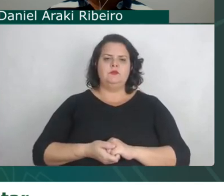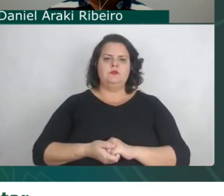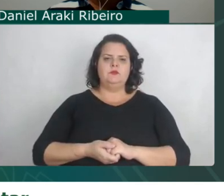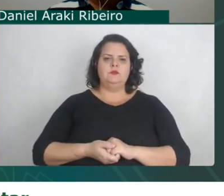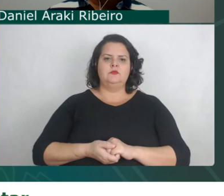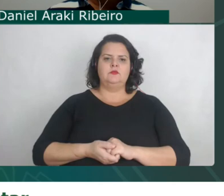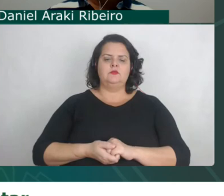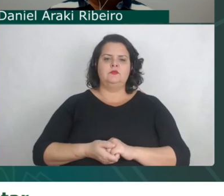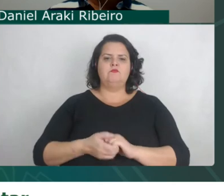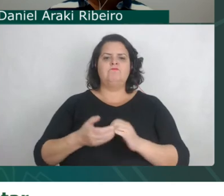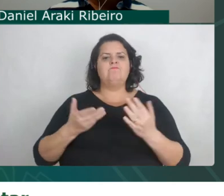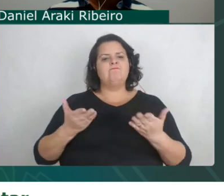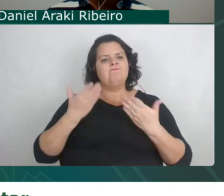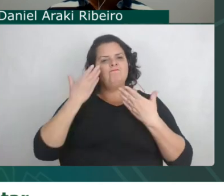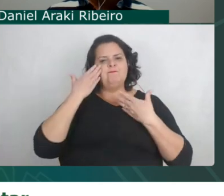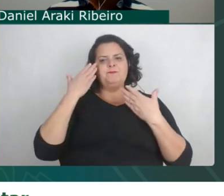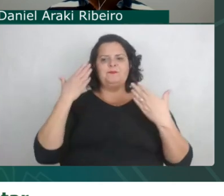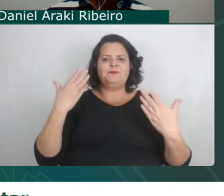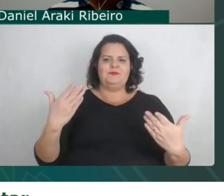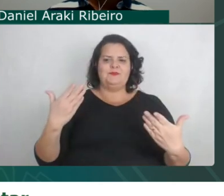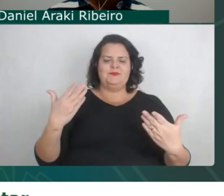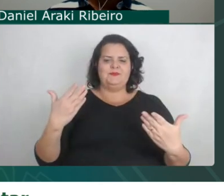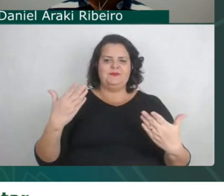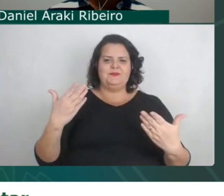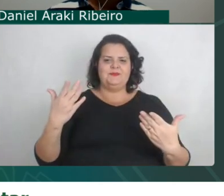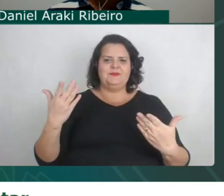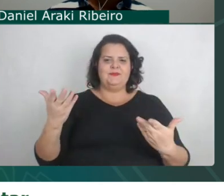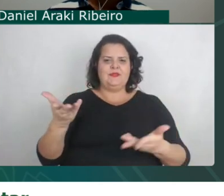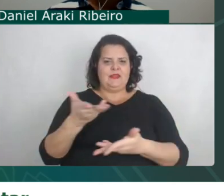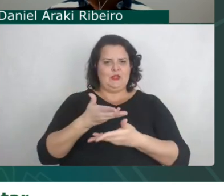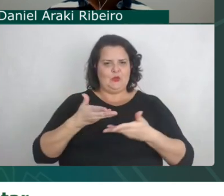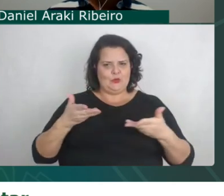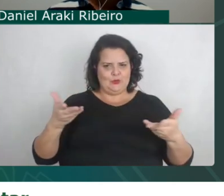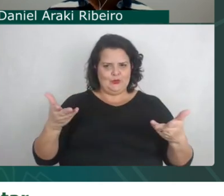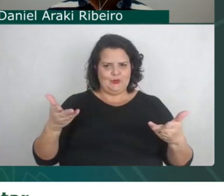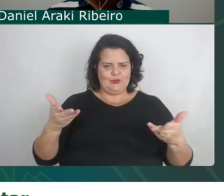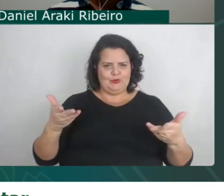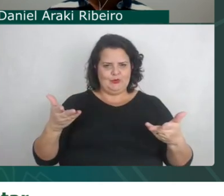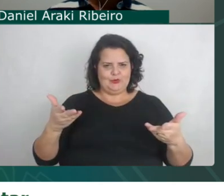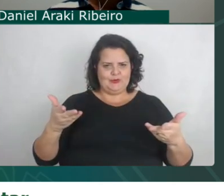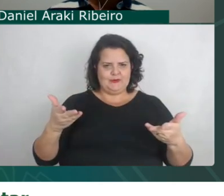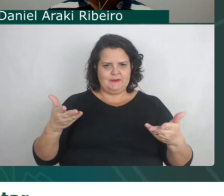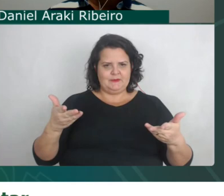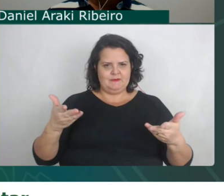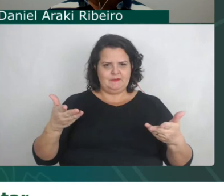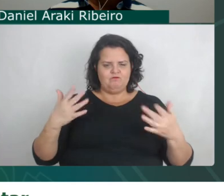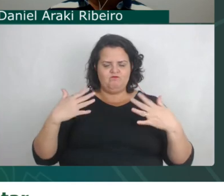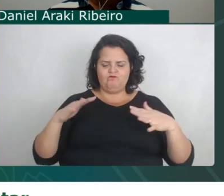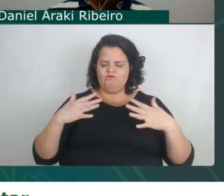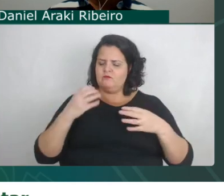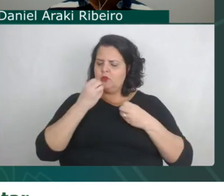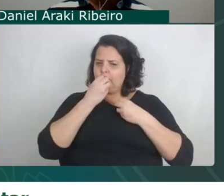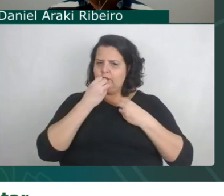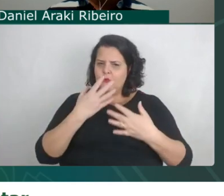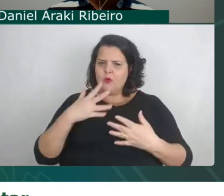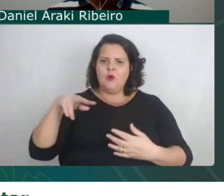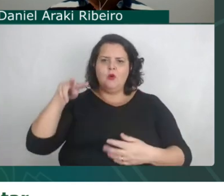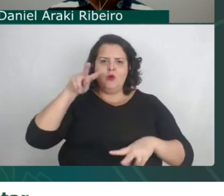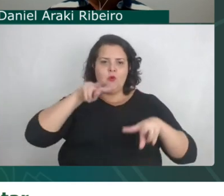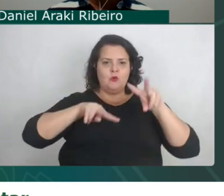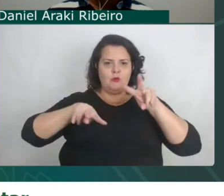Bom, pessoal, agradeço muito a participação de vocês. Acho que foi muito bom ver a apresentação, como elas